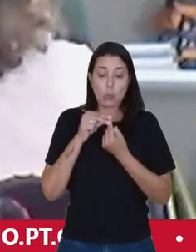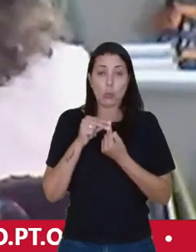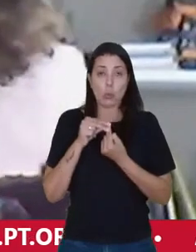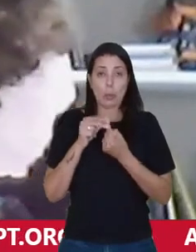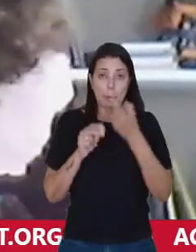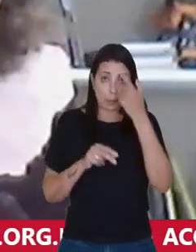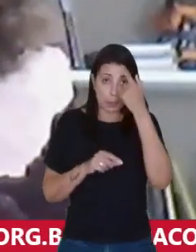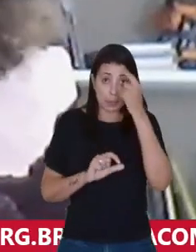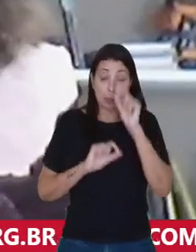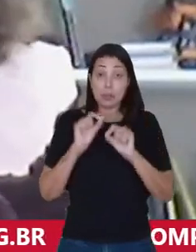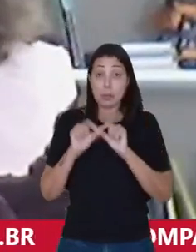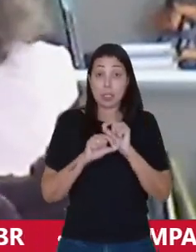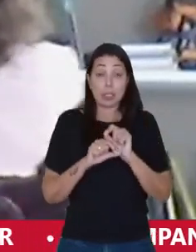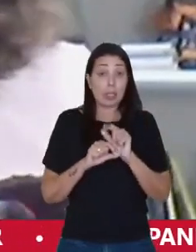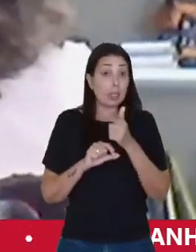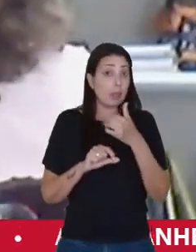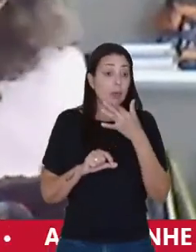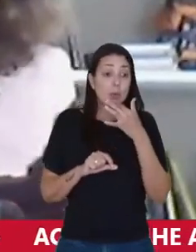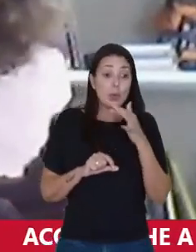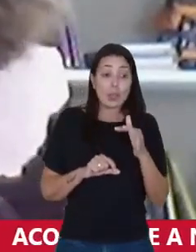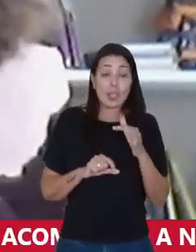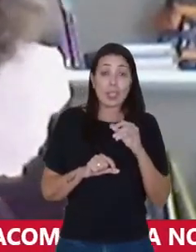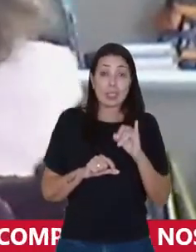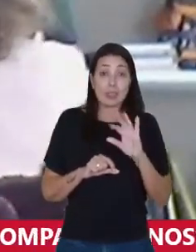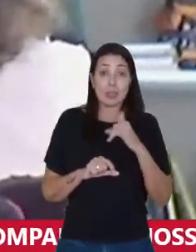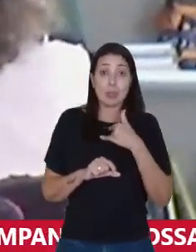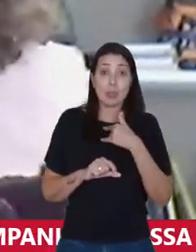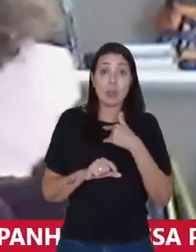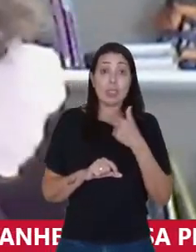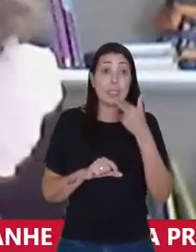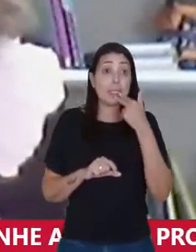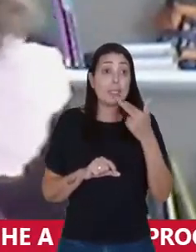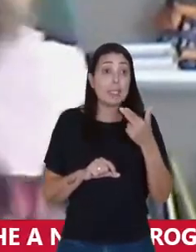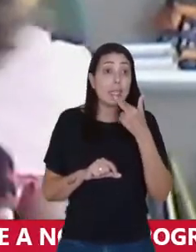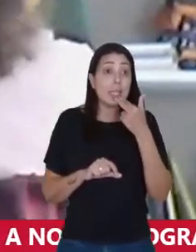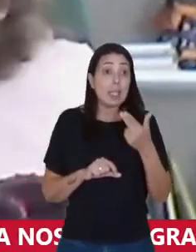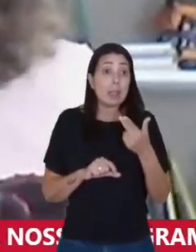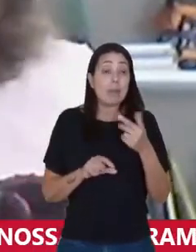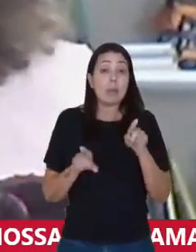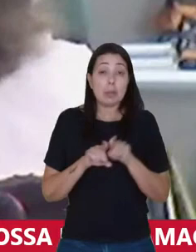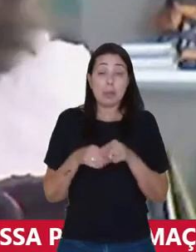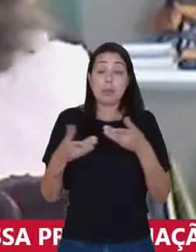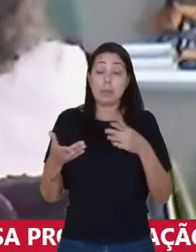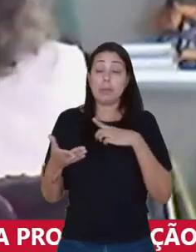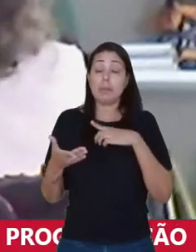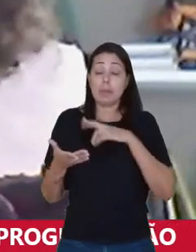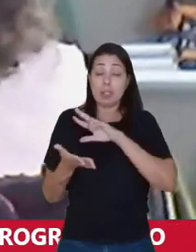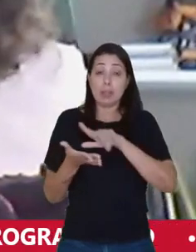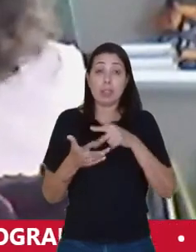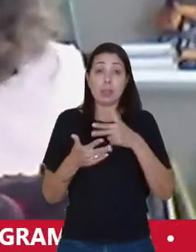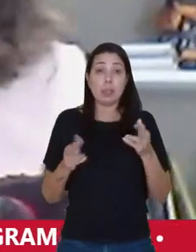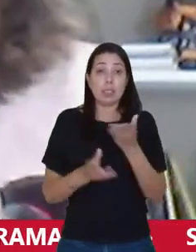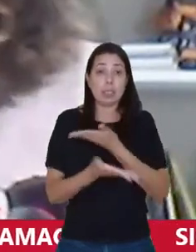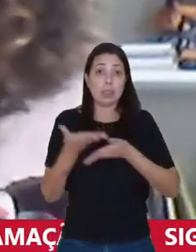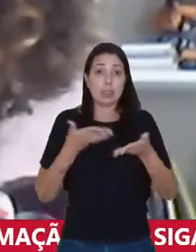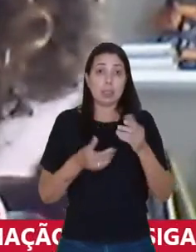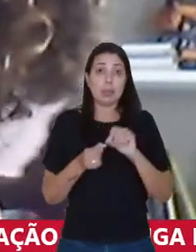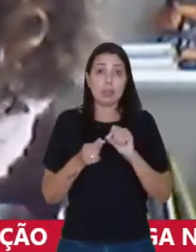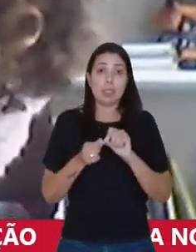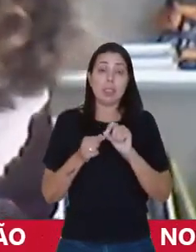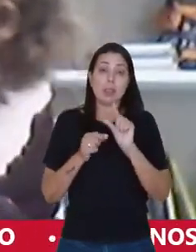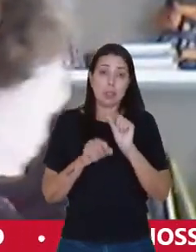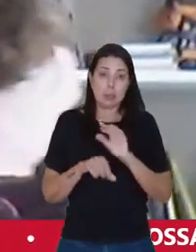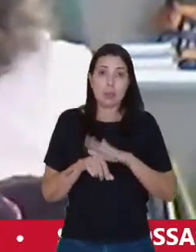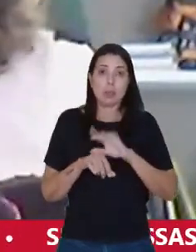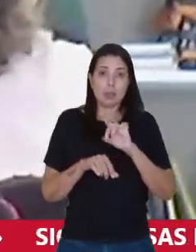está pensando, a gente não conhece sequer os nossos biomas, nós entramos... Então, assim, é muita coisa envolvida para falar no tempo curto.